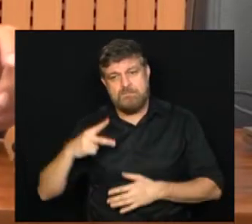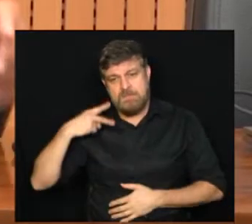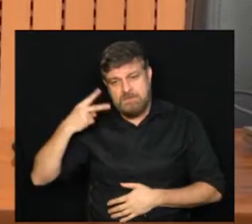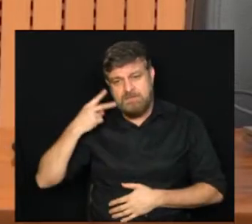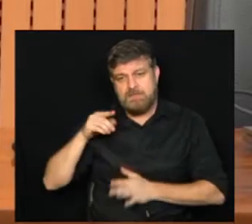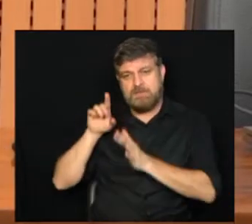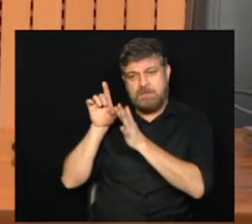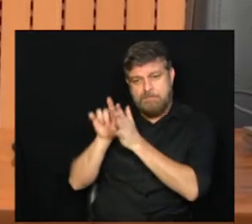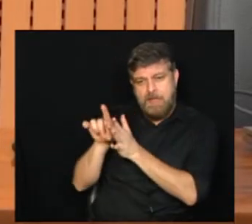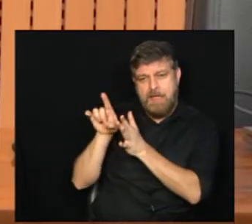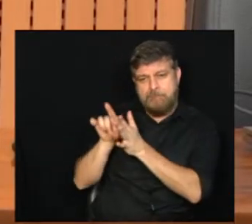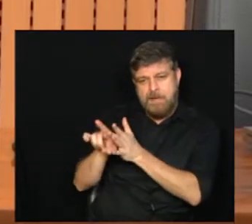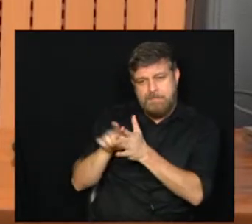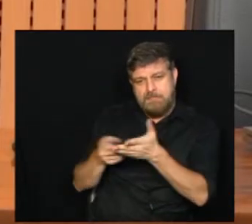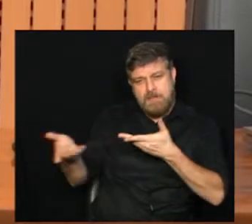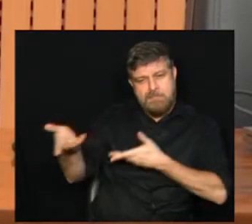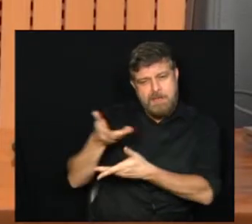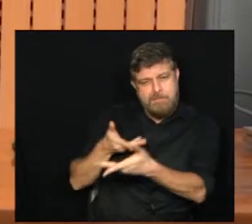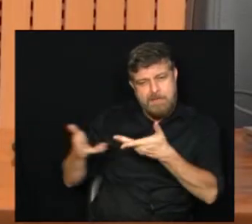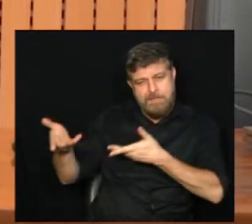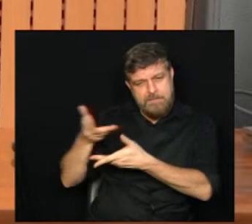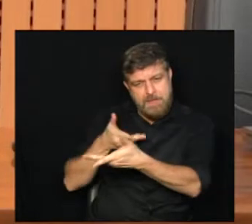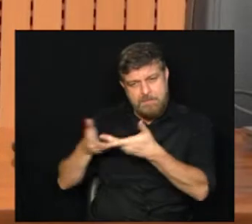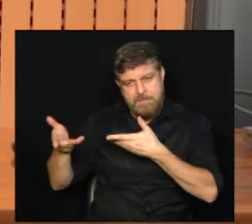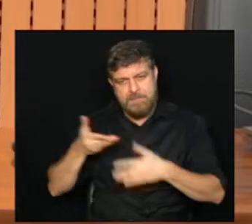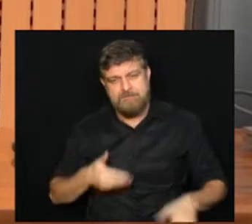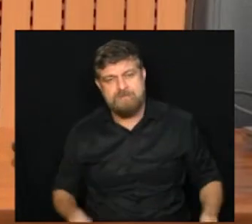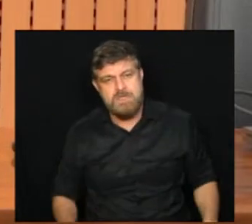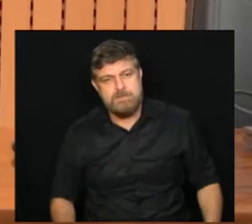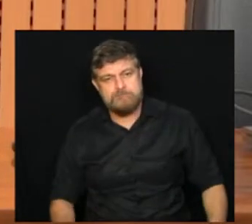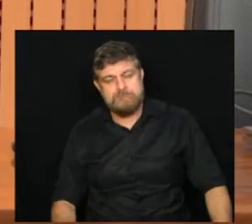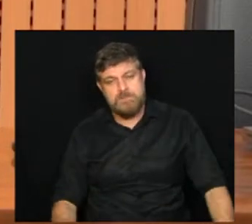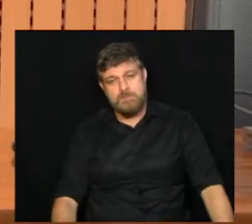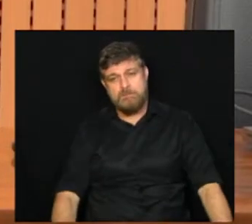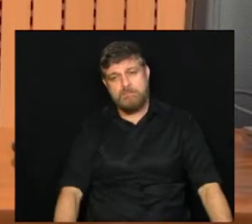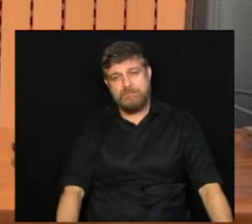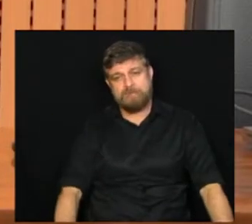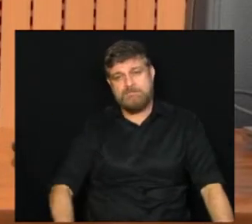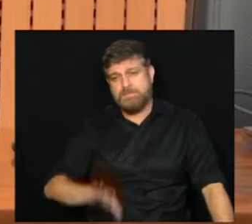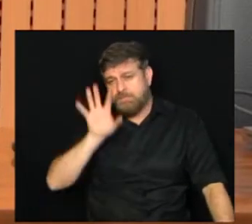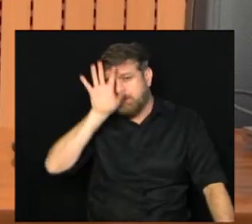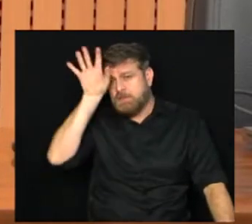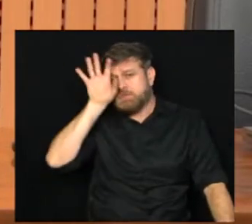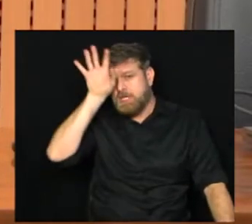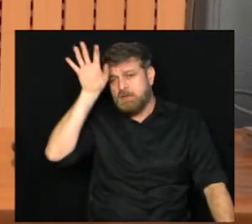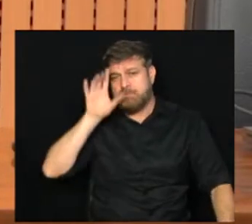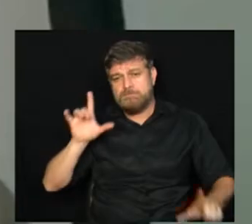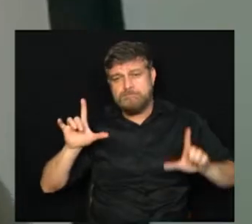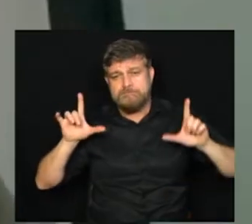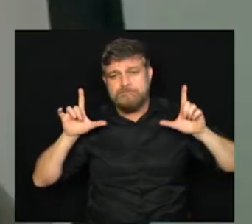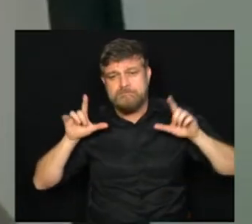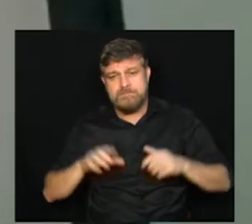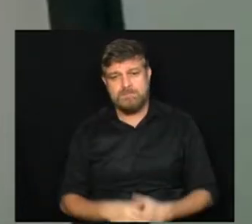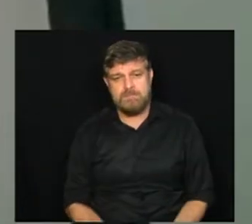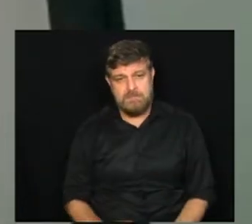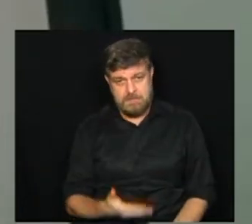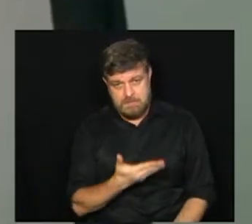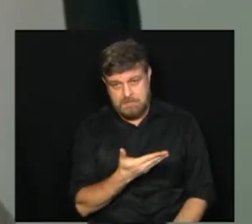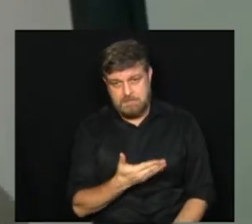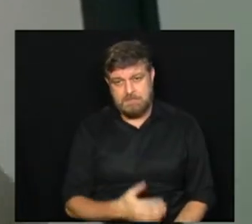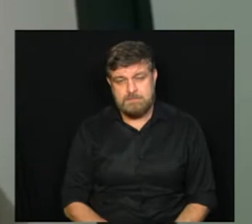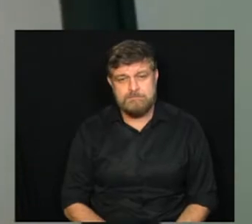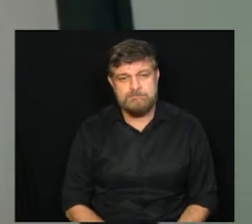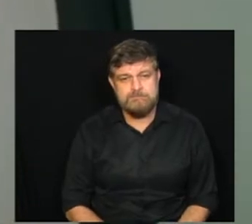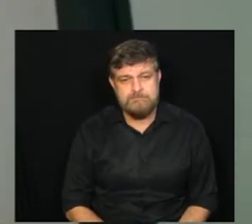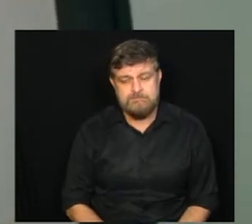as perguntas, os questionamentos que tiverem os nossos convidados. Tiago? Acho que é